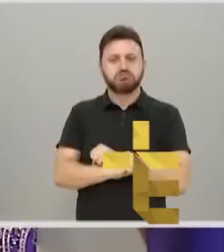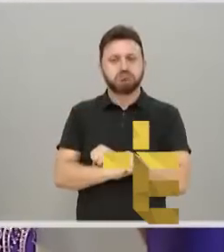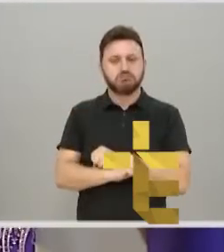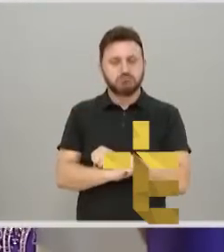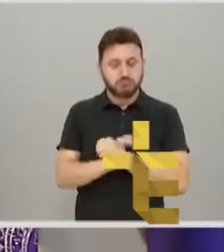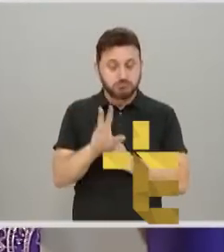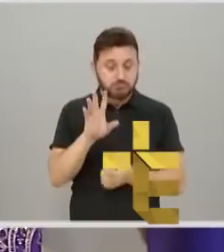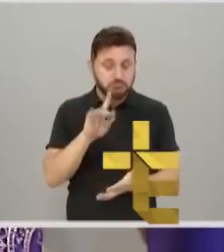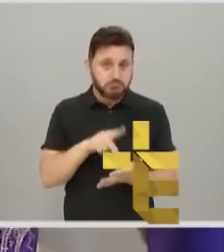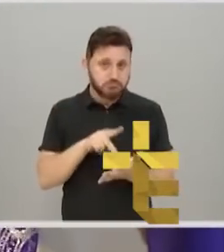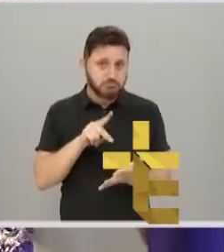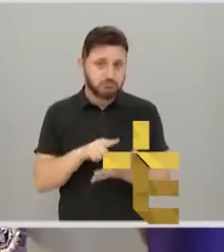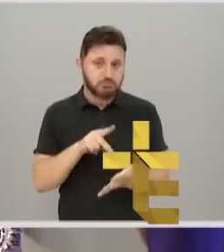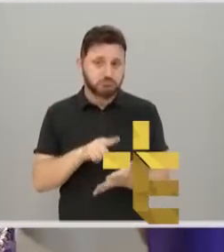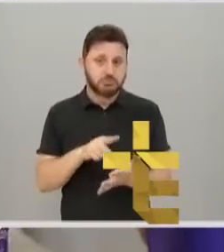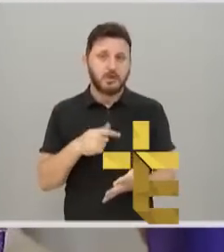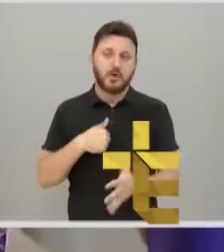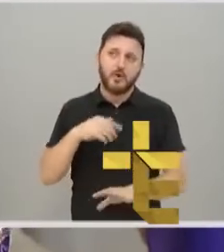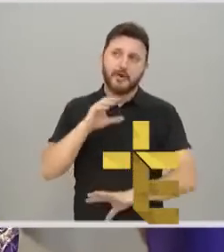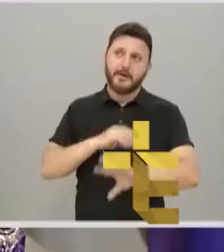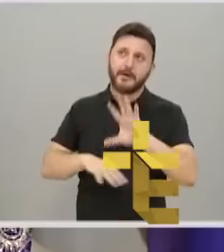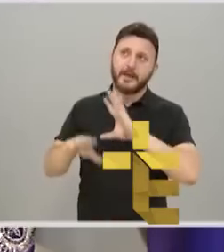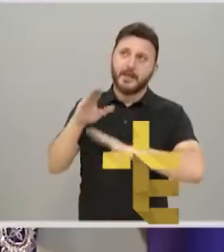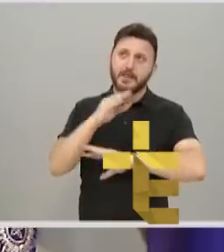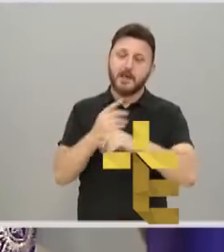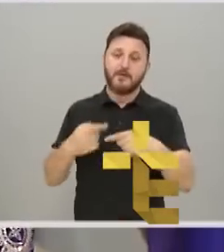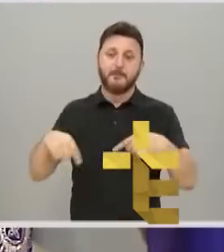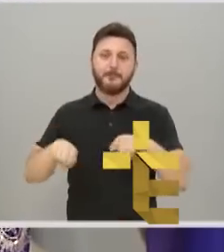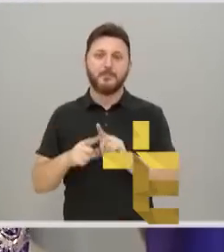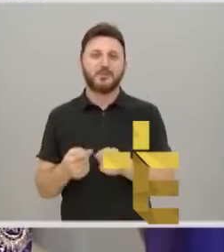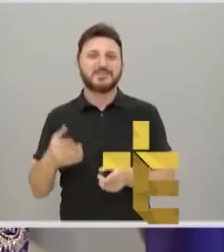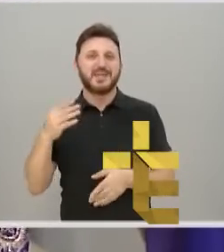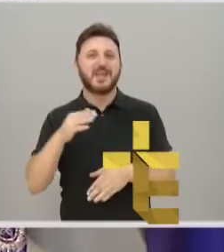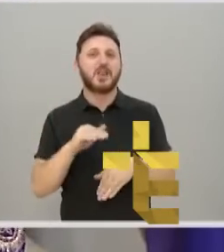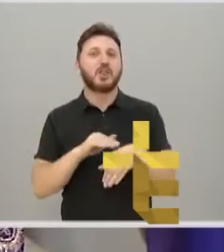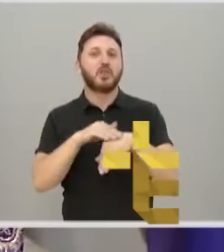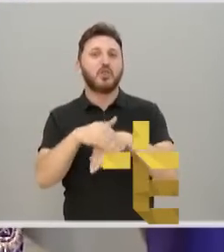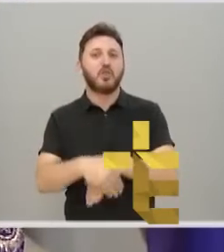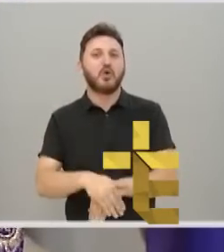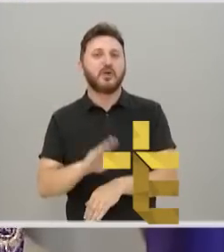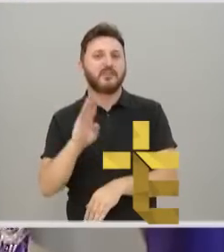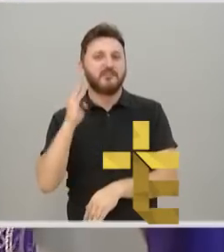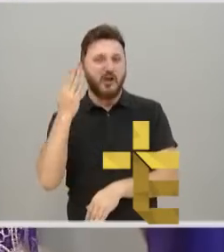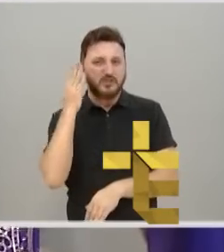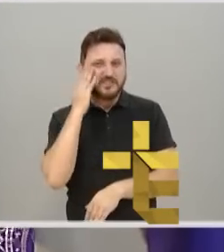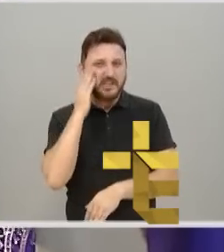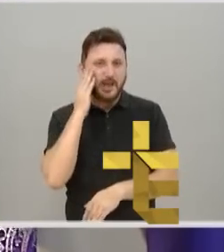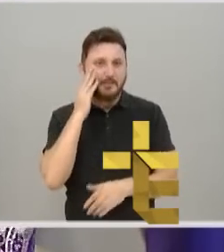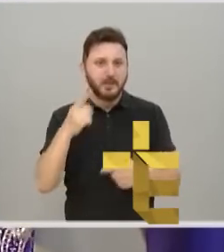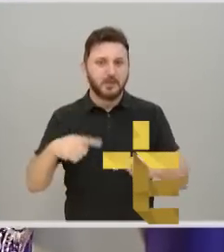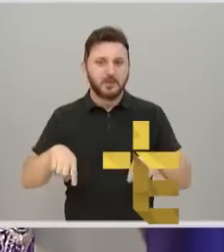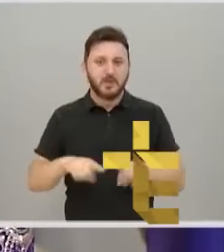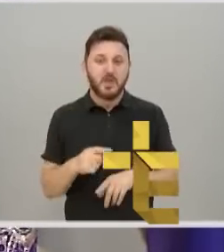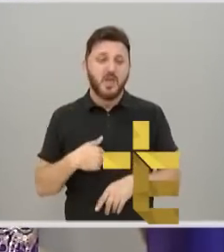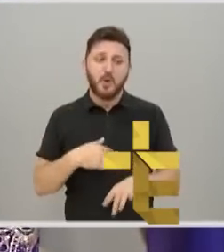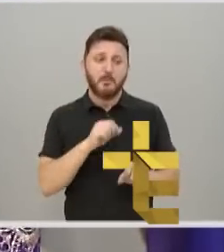Sinceramente, eu cantava a música Noites Traiçoeiras, depois larguei mão, talvez um dia